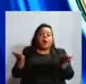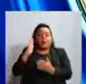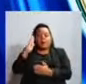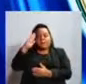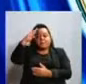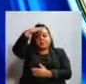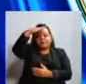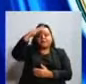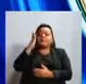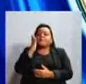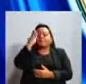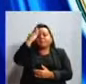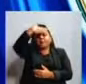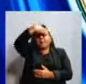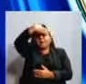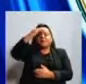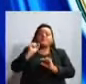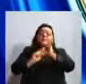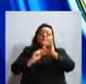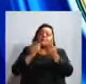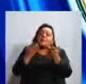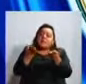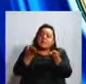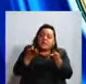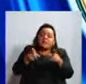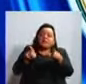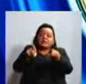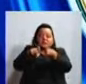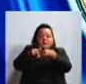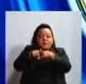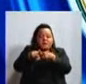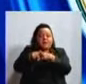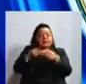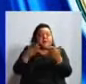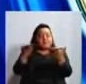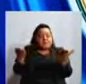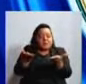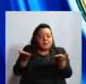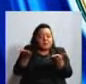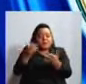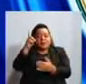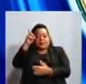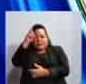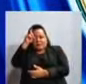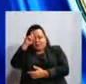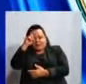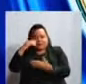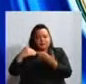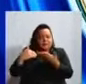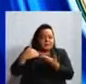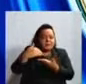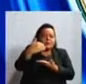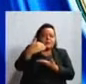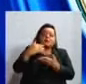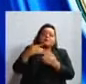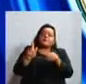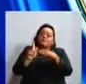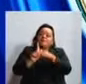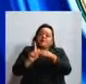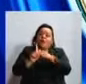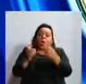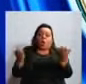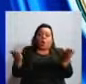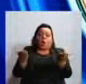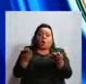Mendes. Candidato, o senhor também foi aliado do atual prefeito, pois foi chefe de gabinete no início da gestão. Hoje o enfrenta,